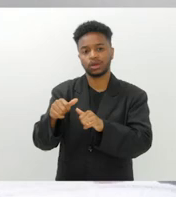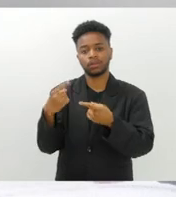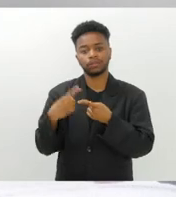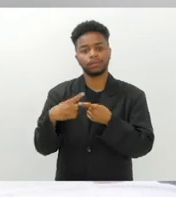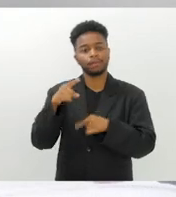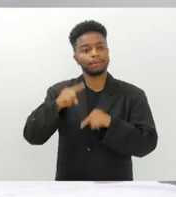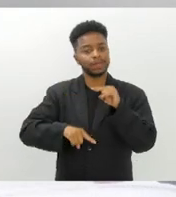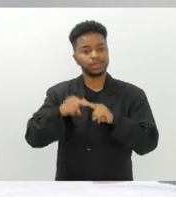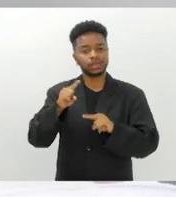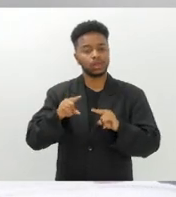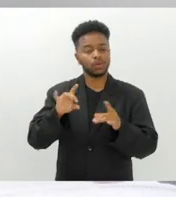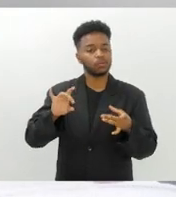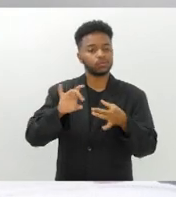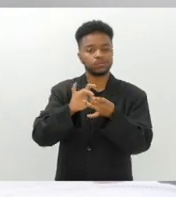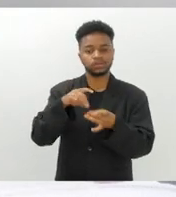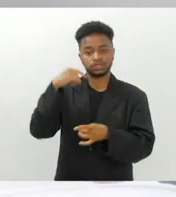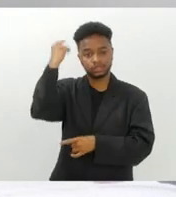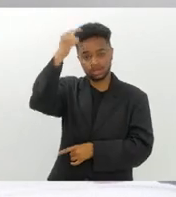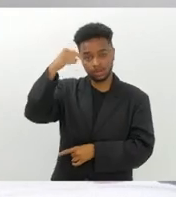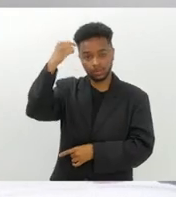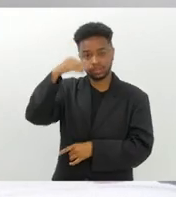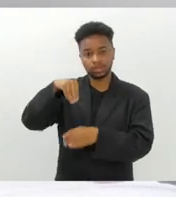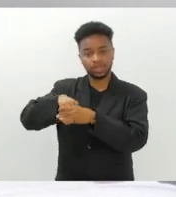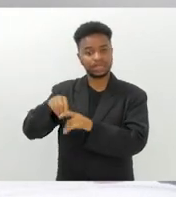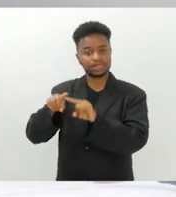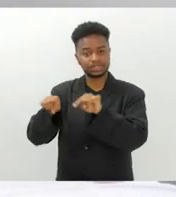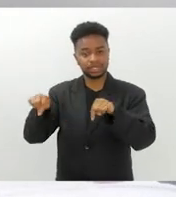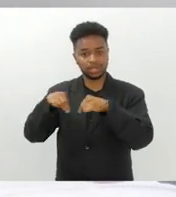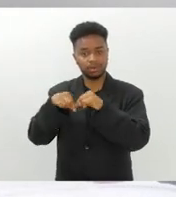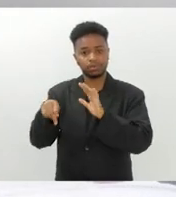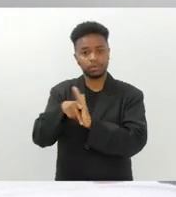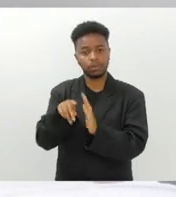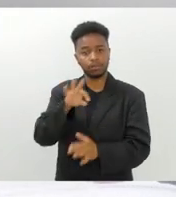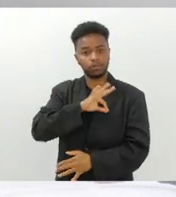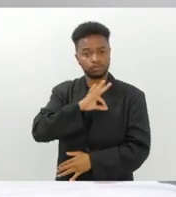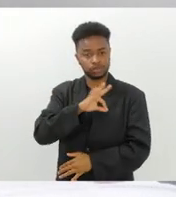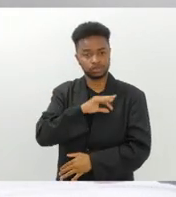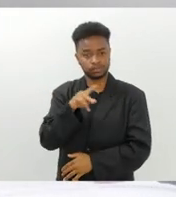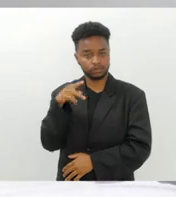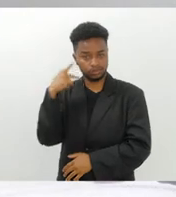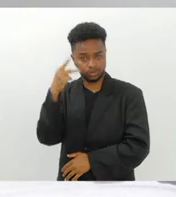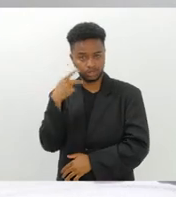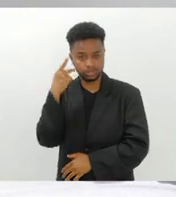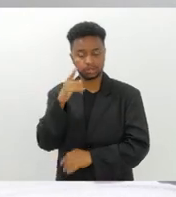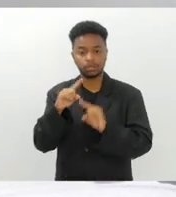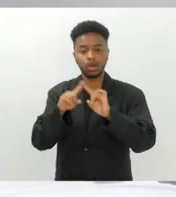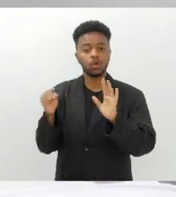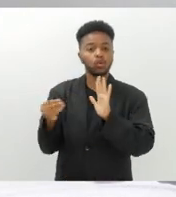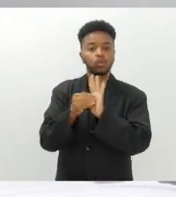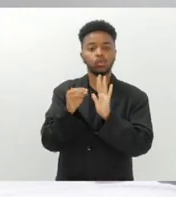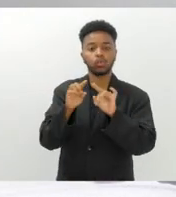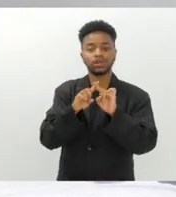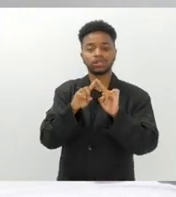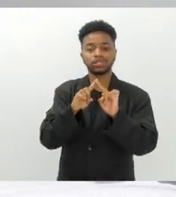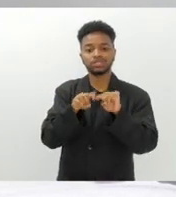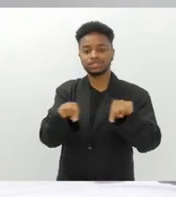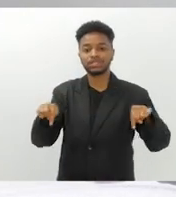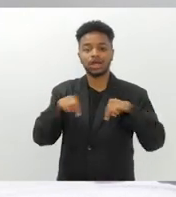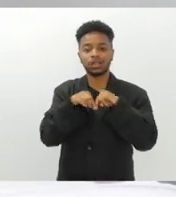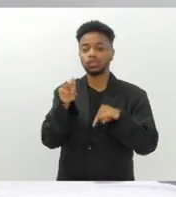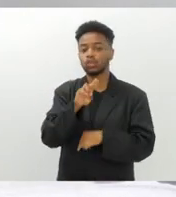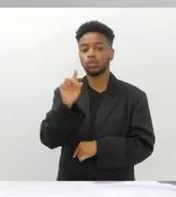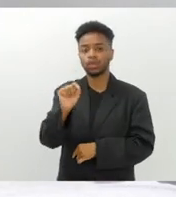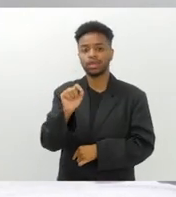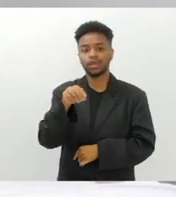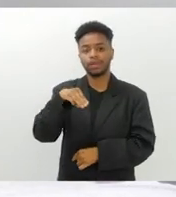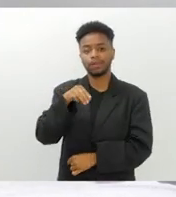objetos sagrados numa sala do DOPS, que era polícia política, e o nome da sala era Magia Negra. Então,